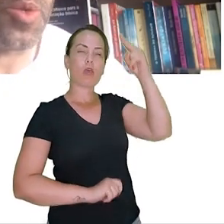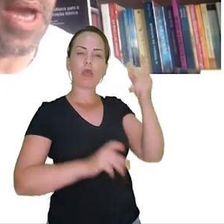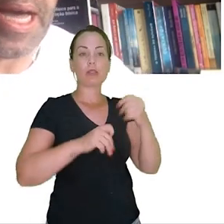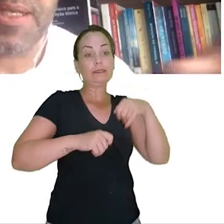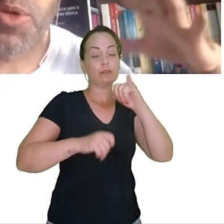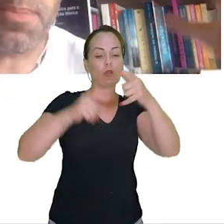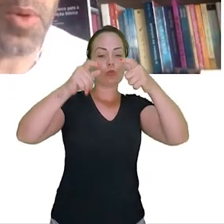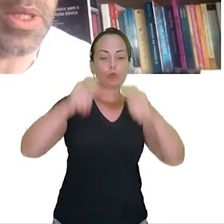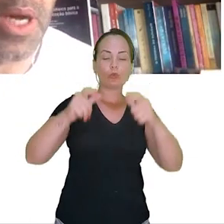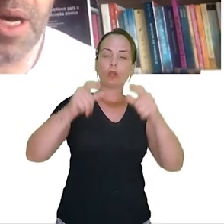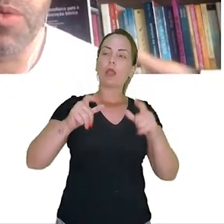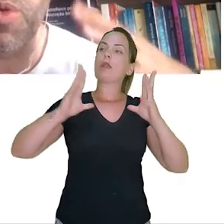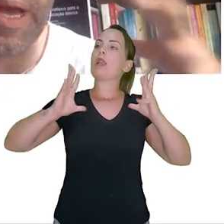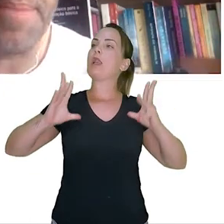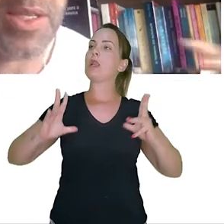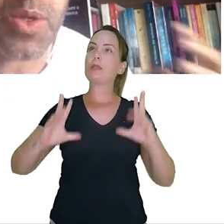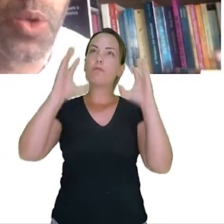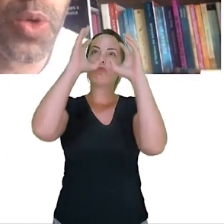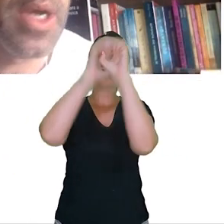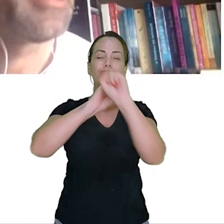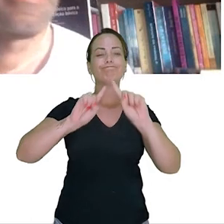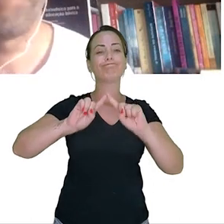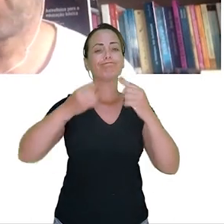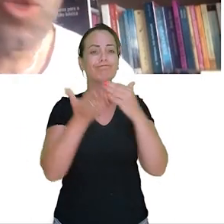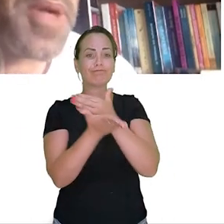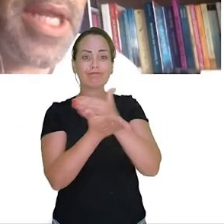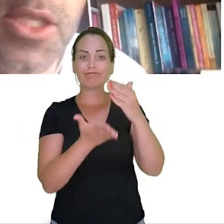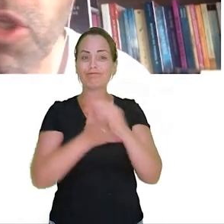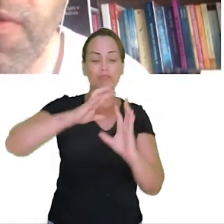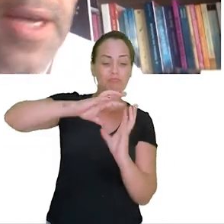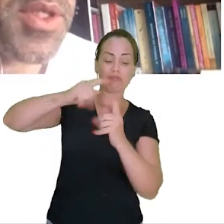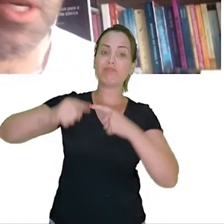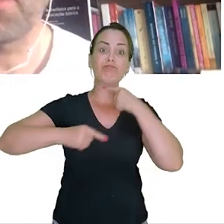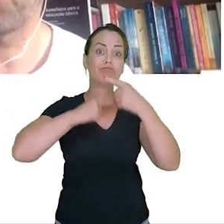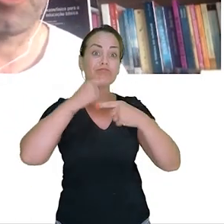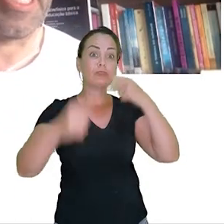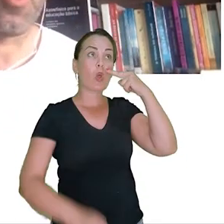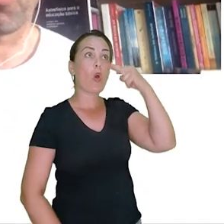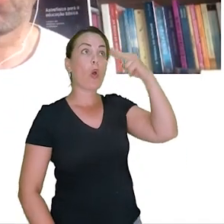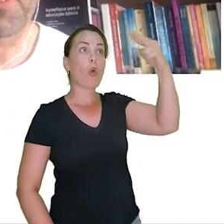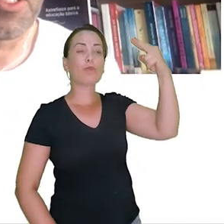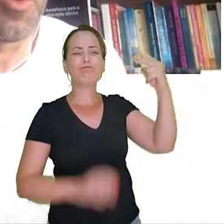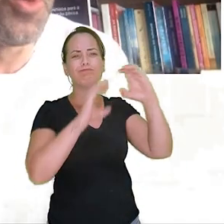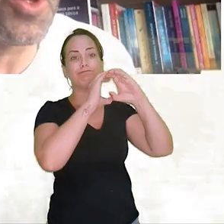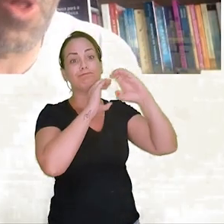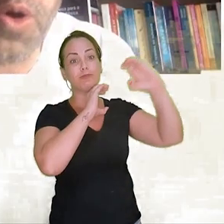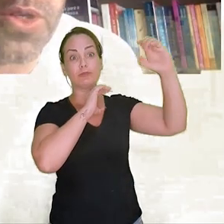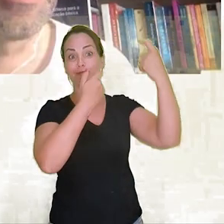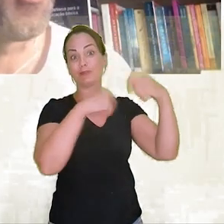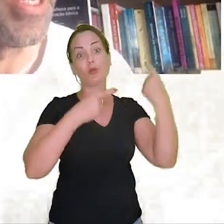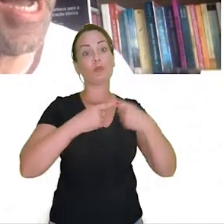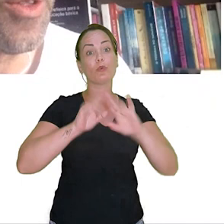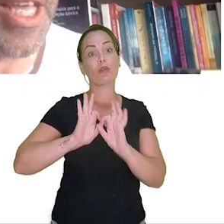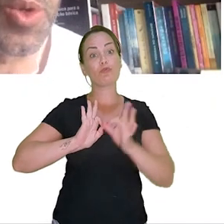estiver no lugar sem muita poluição, num lugar bem escuro, mas outros planetas a gente não vai conseguir enxergar a olho nu porque eles estão muito